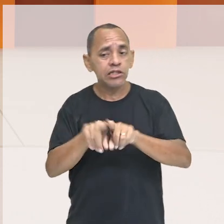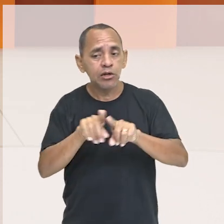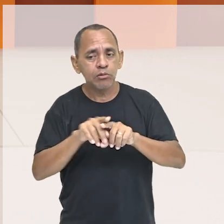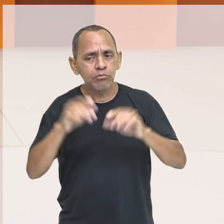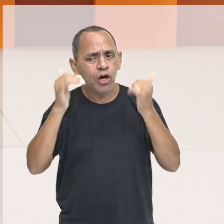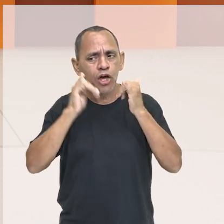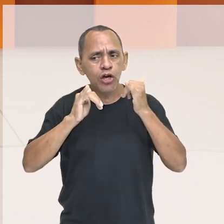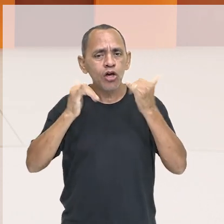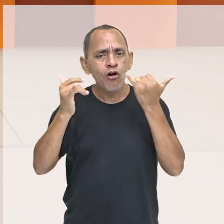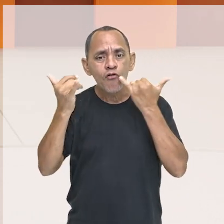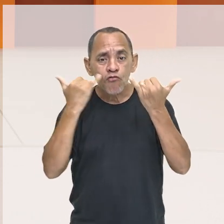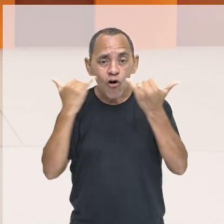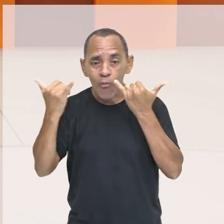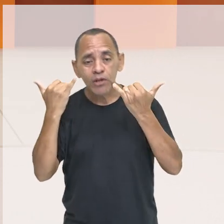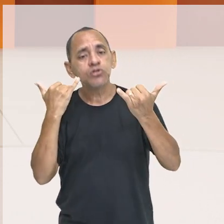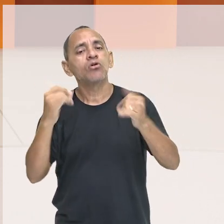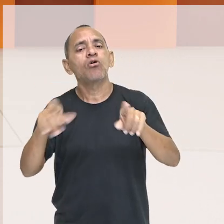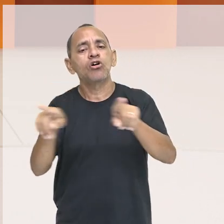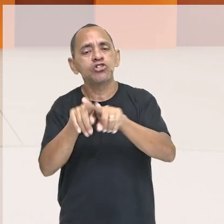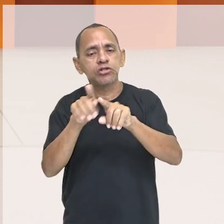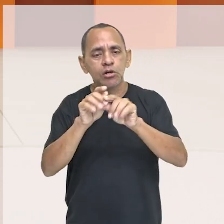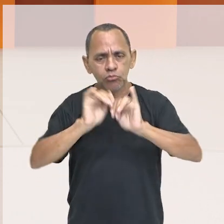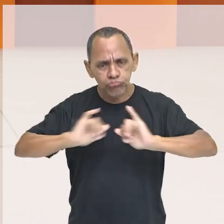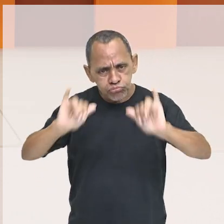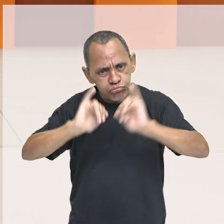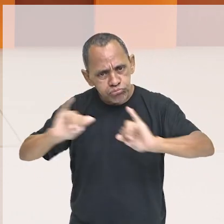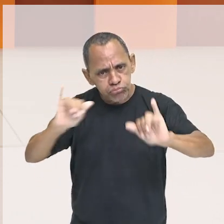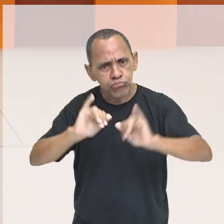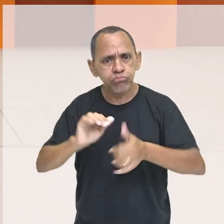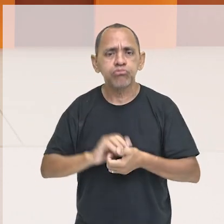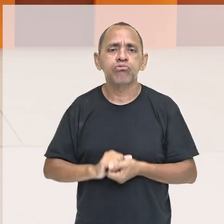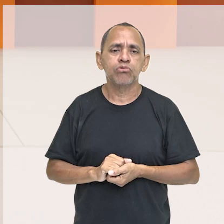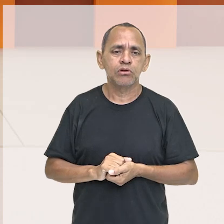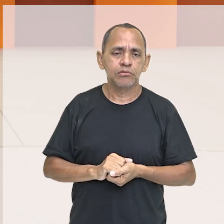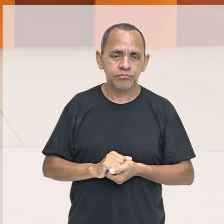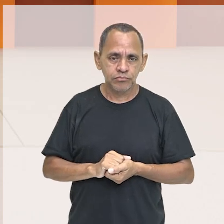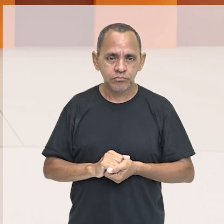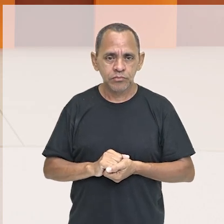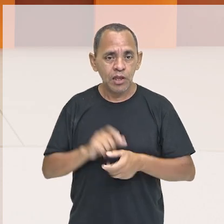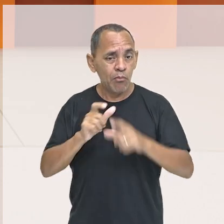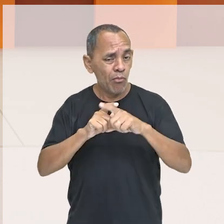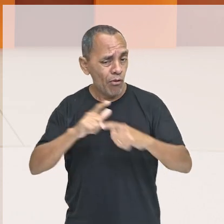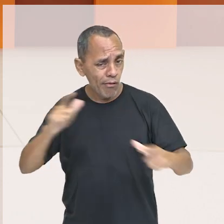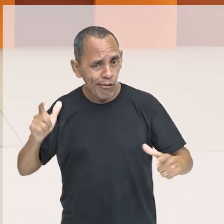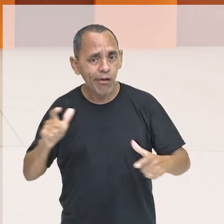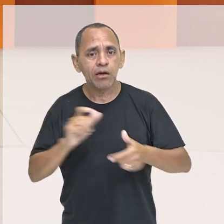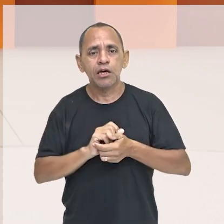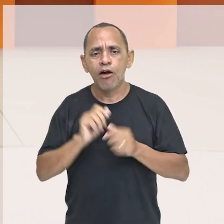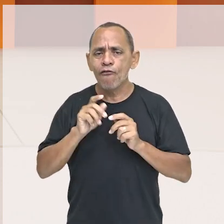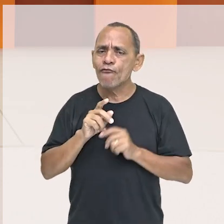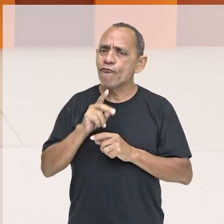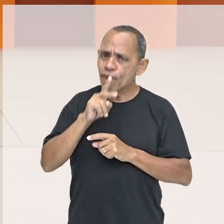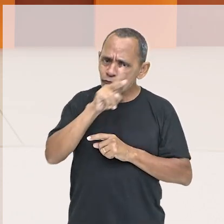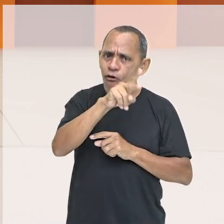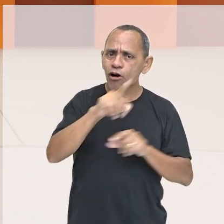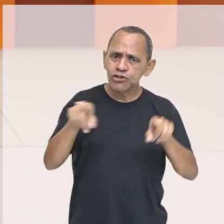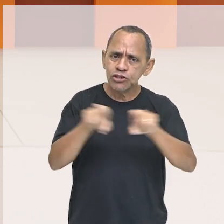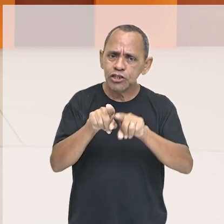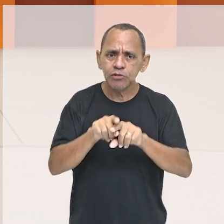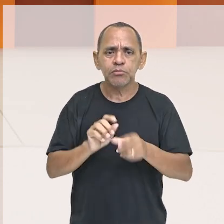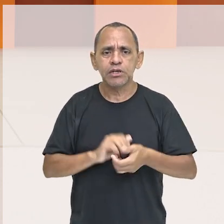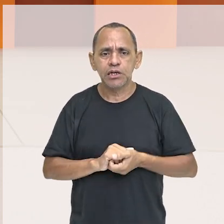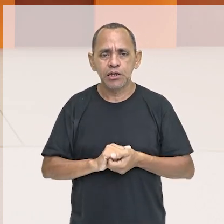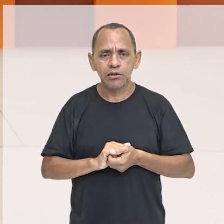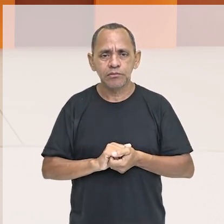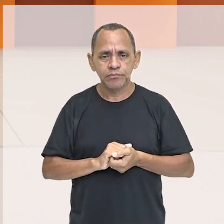publicidade direcionada ao público infantil. Isso é muito forte, né, hoje em dia, aí com esses programas televisivos e com a